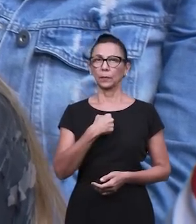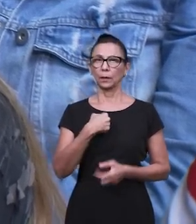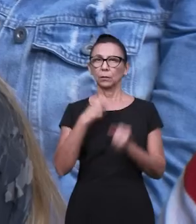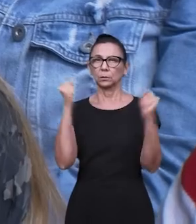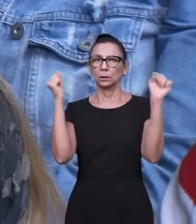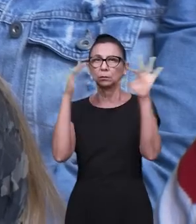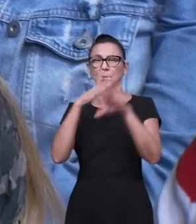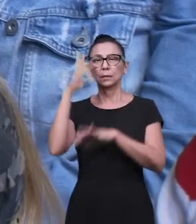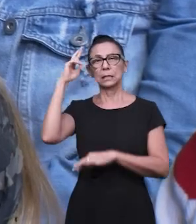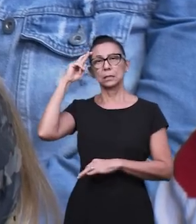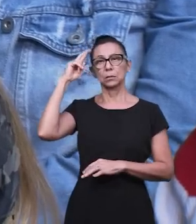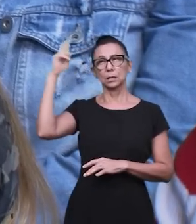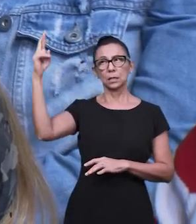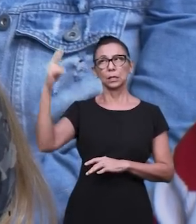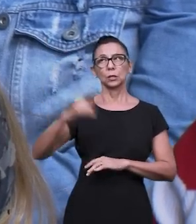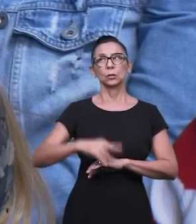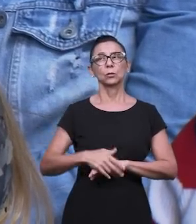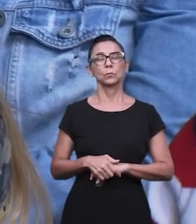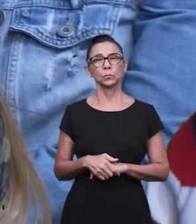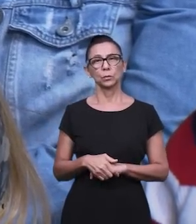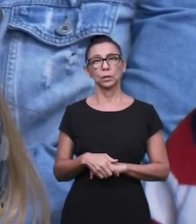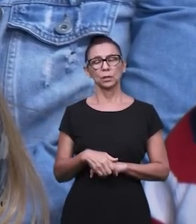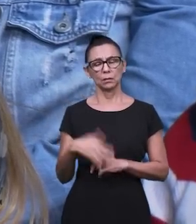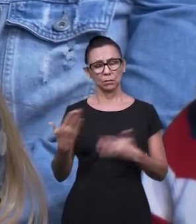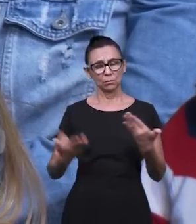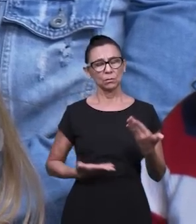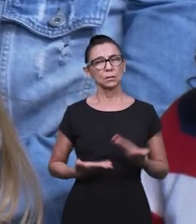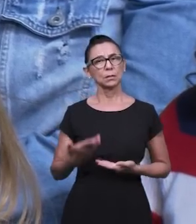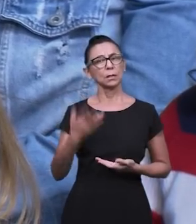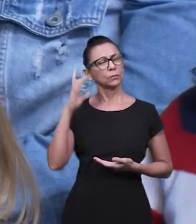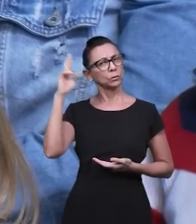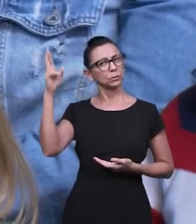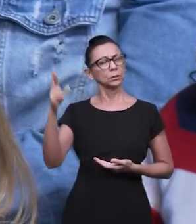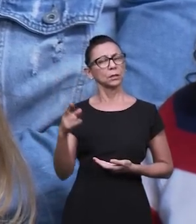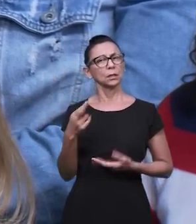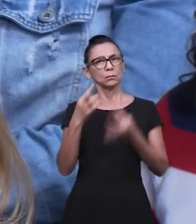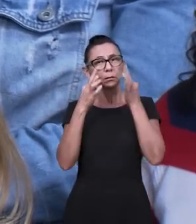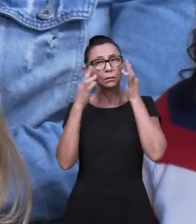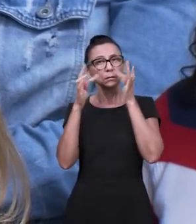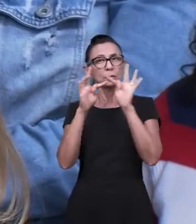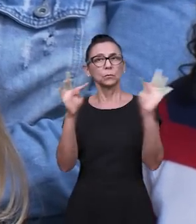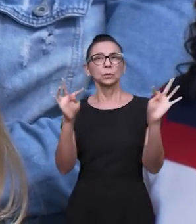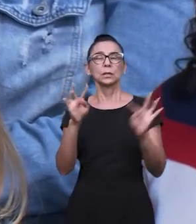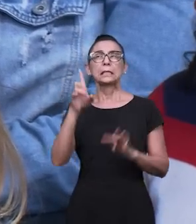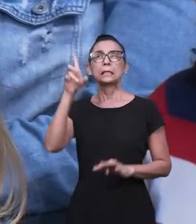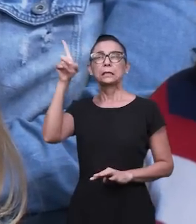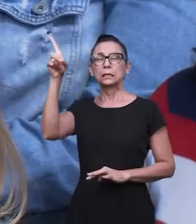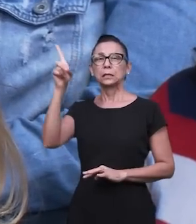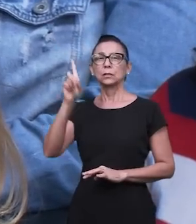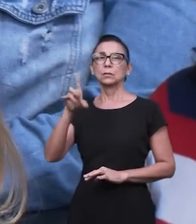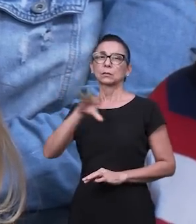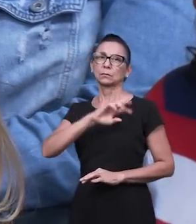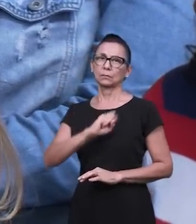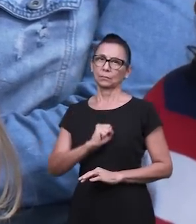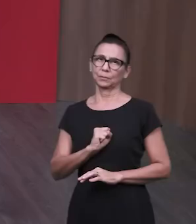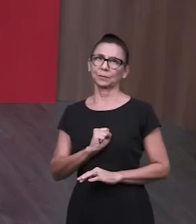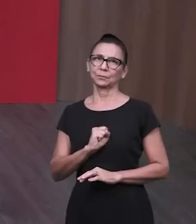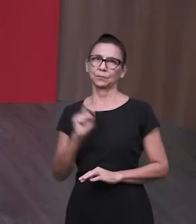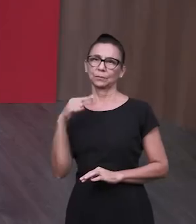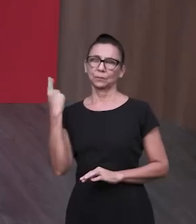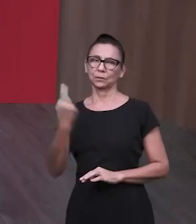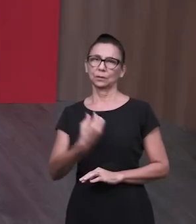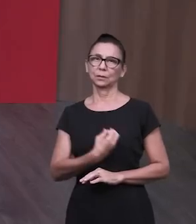porque ali, como servo do Senhor, pude testemunhar que existe um Deus que pode amar e ama as nossas vidas.